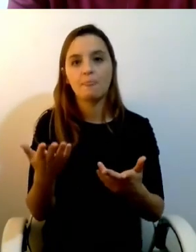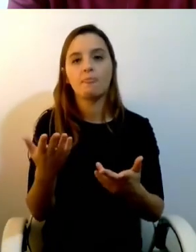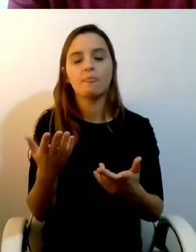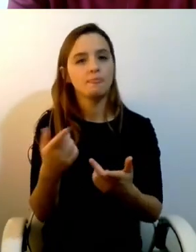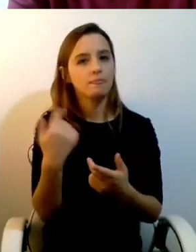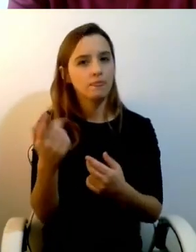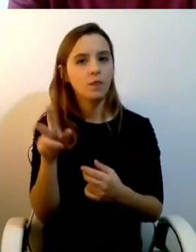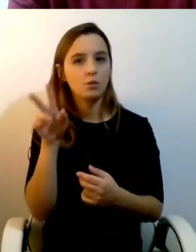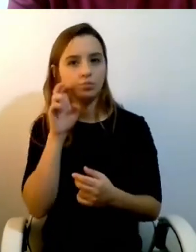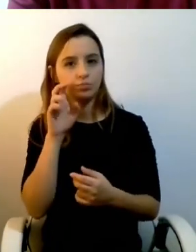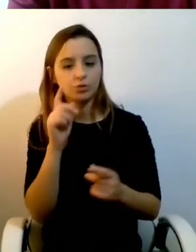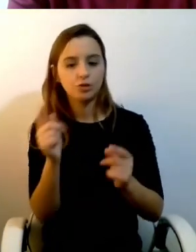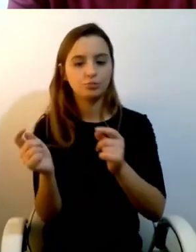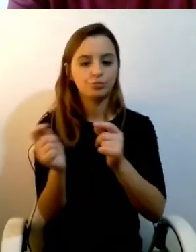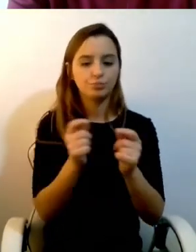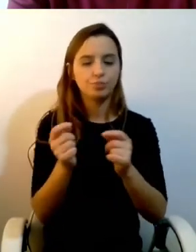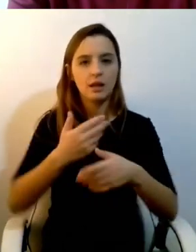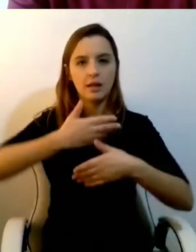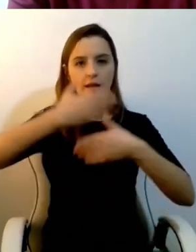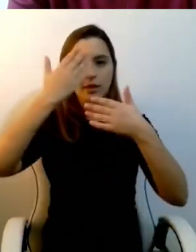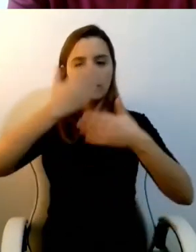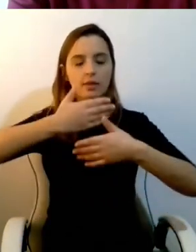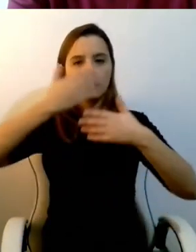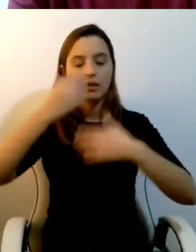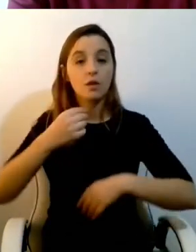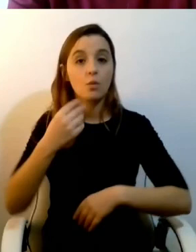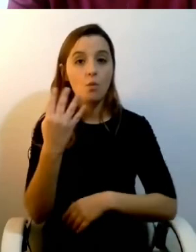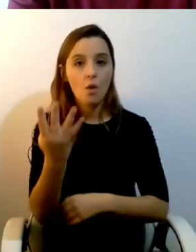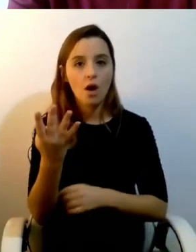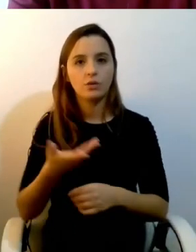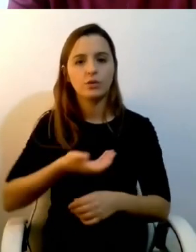debater nestes 4 dias muitas experiências, muito